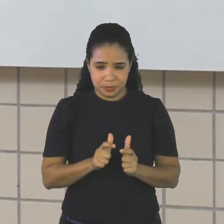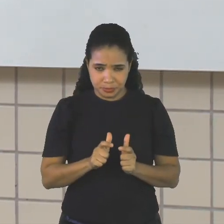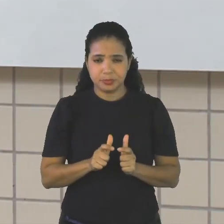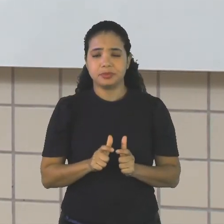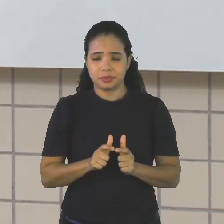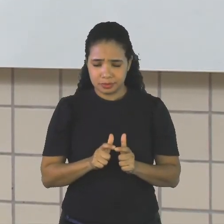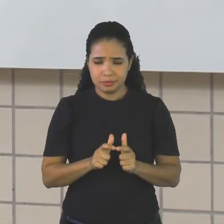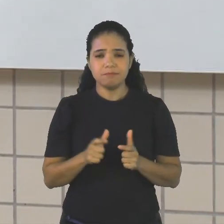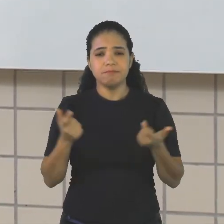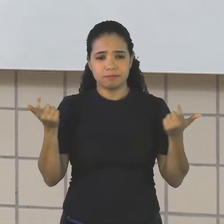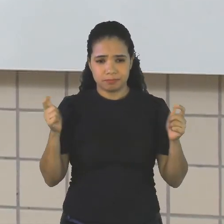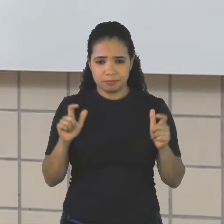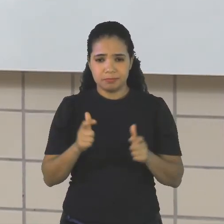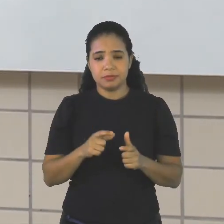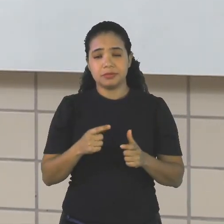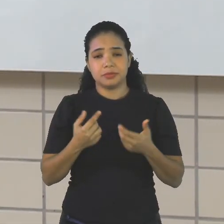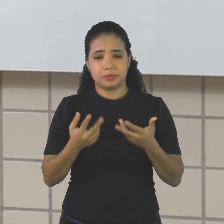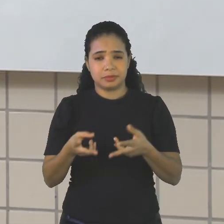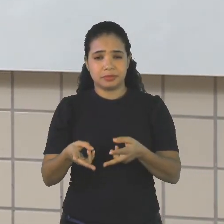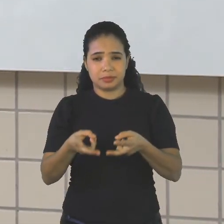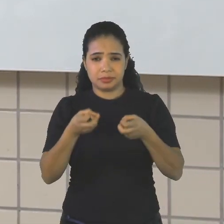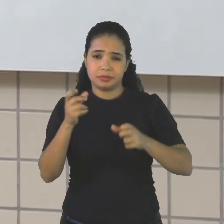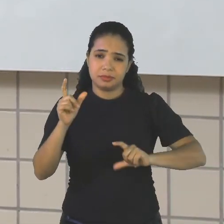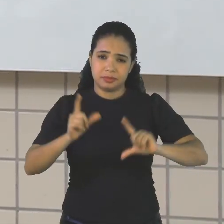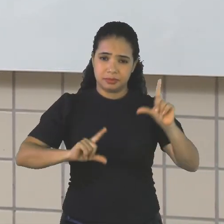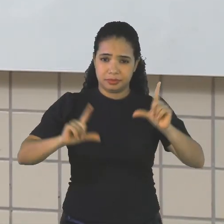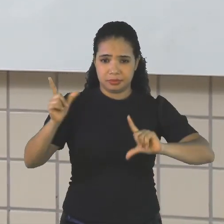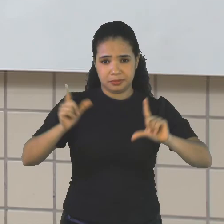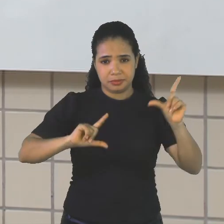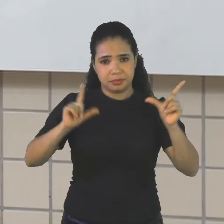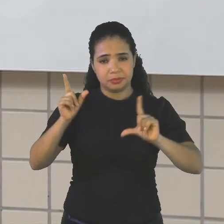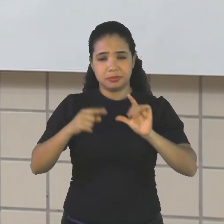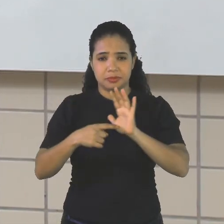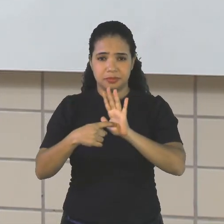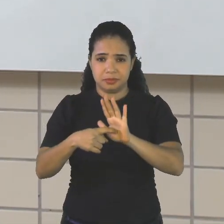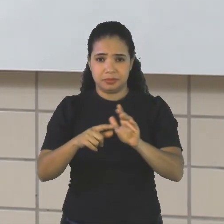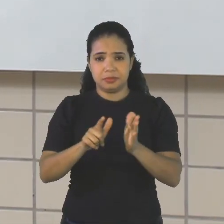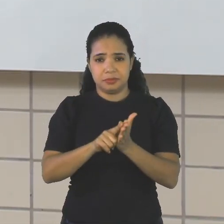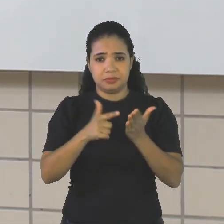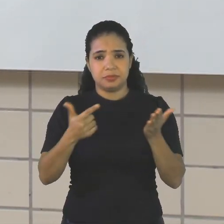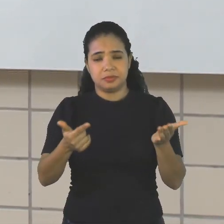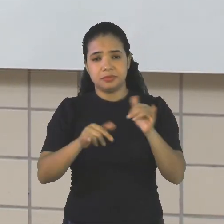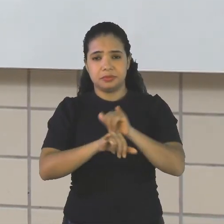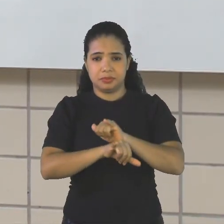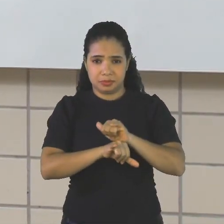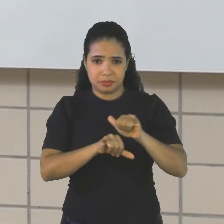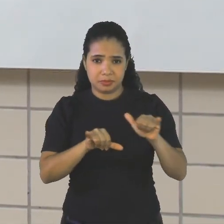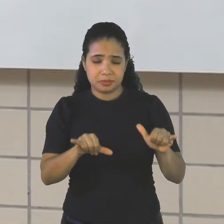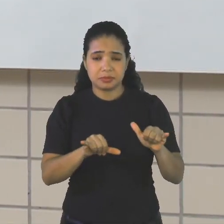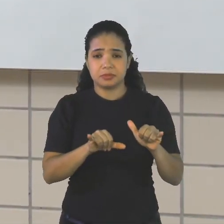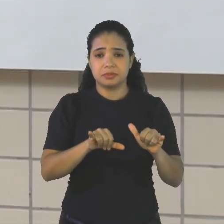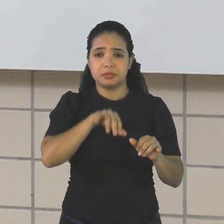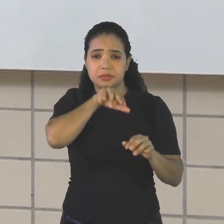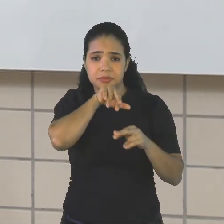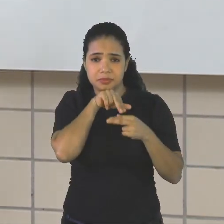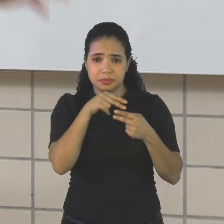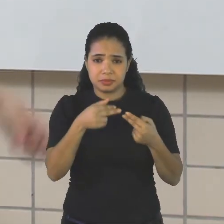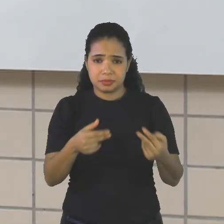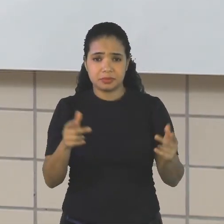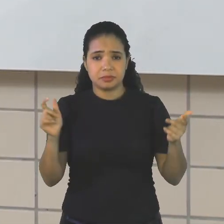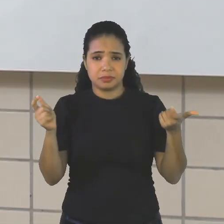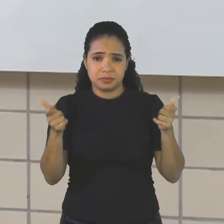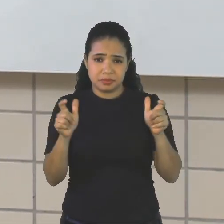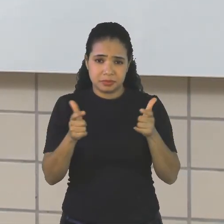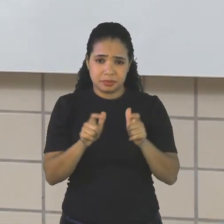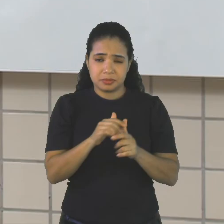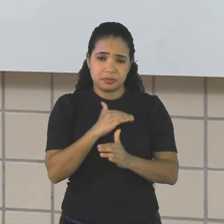Tá? O que mais a gente vê aí na TV, nos telejornais, são notícias de que animal está ameaçado em